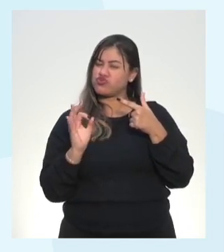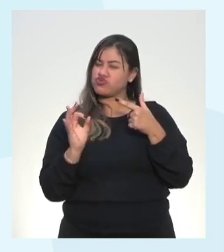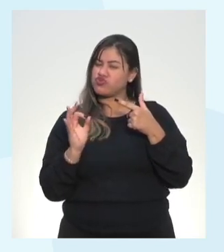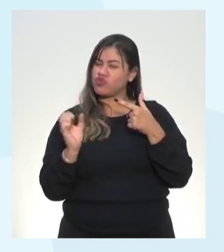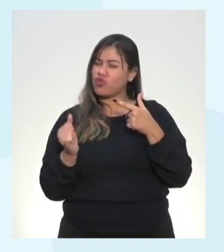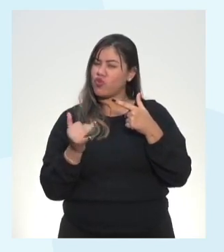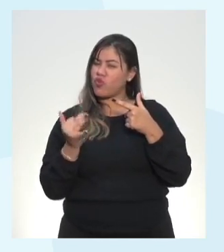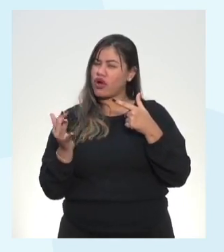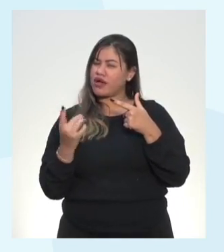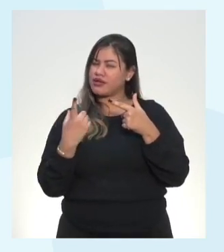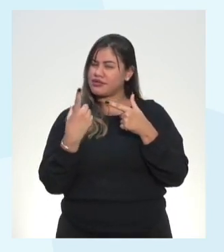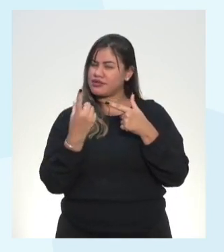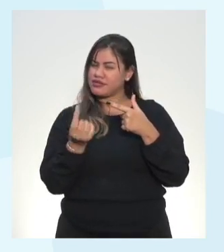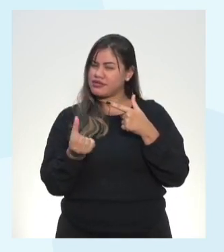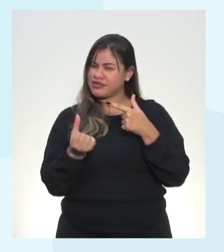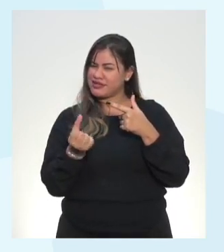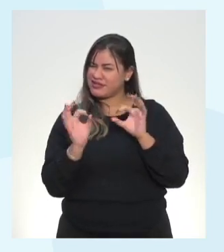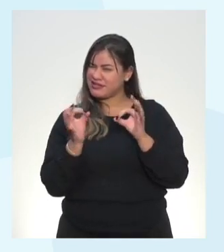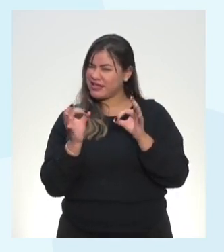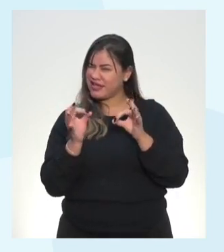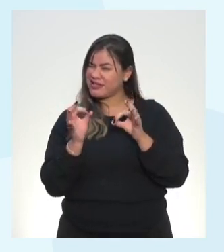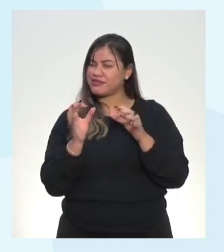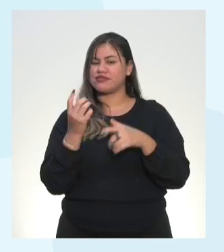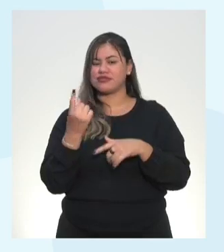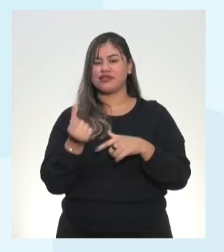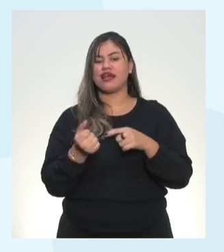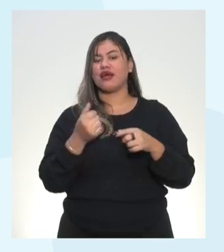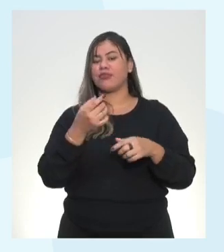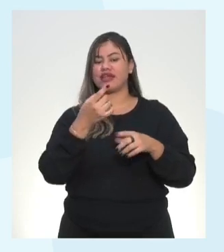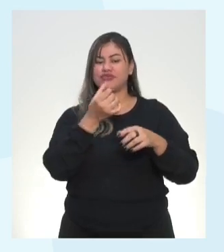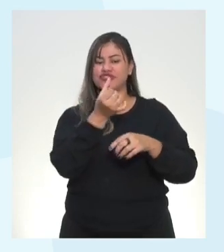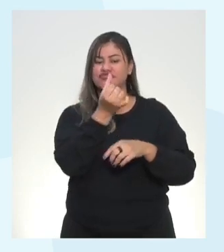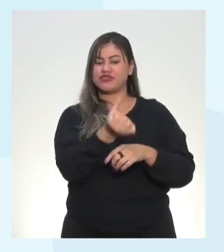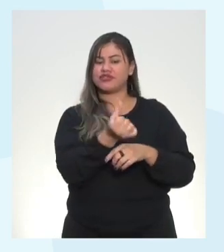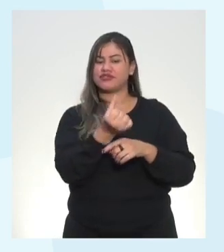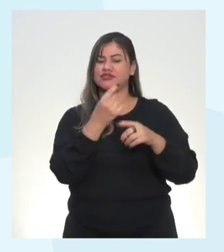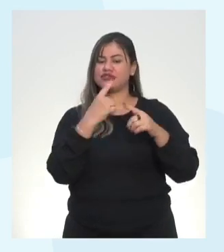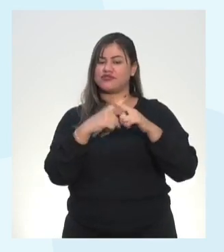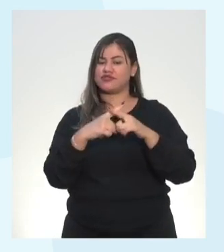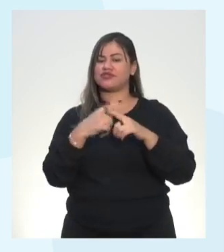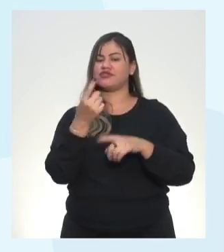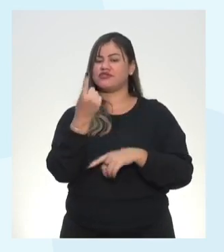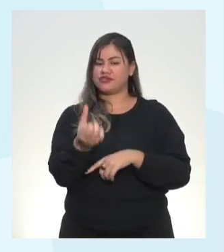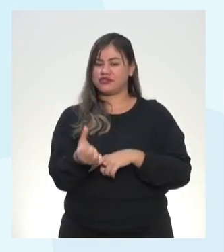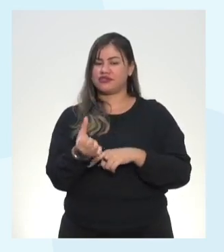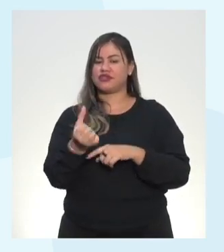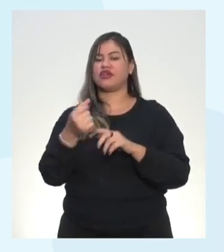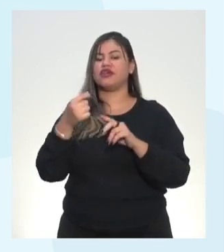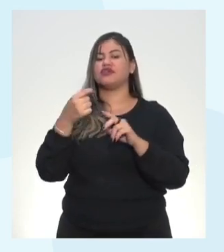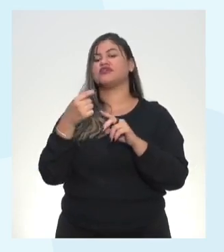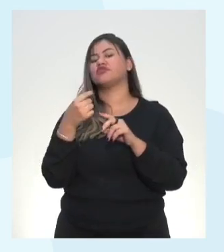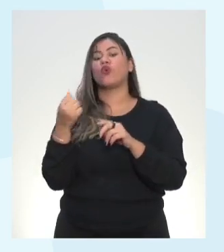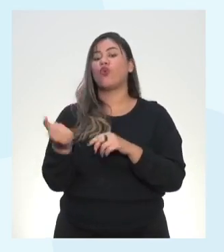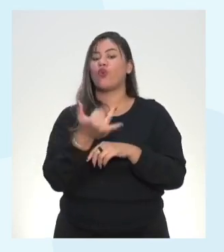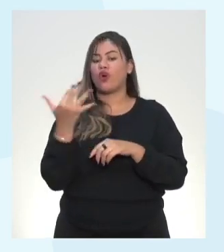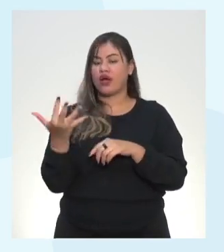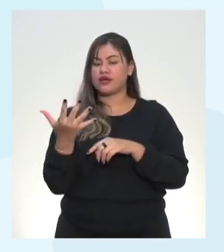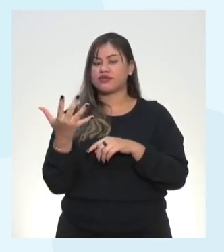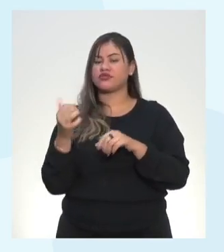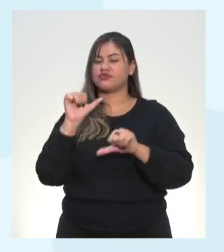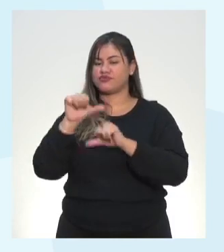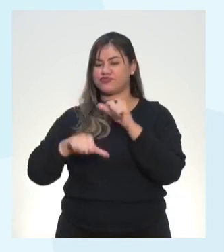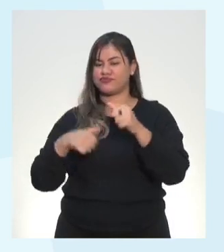resolver. Nós vamos pensar nessa daqui, por enquanto, nesta aula. Vamos então substituir? Então, nós temos que o nosso lado mede